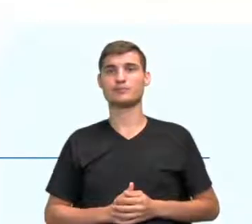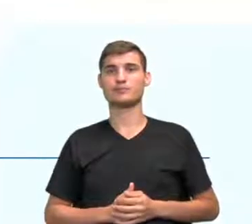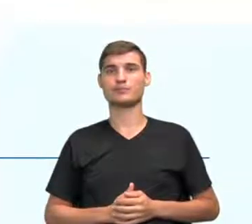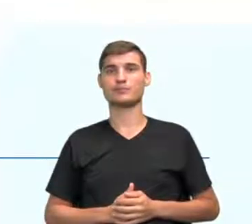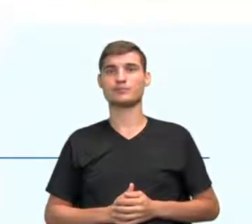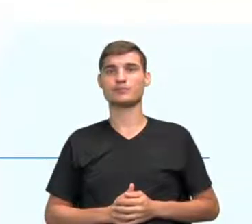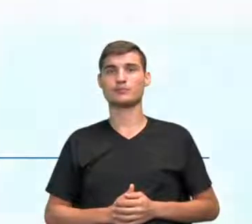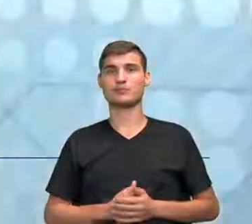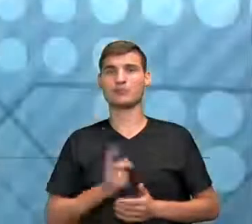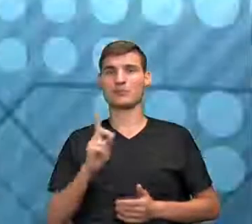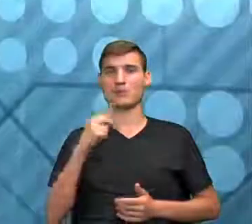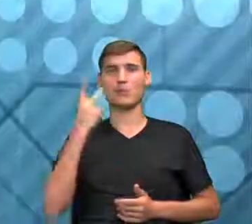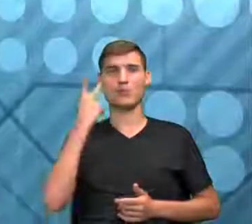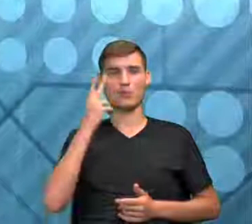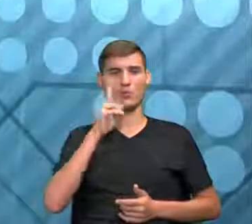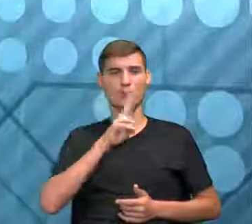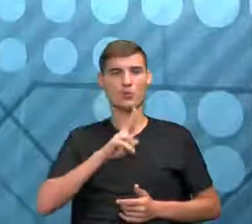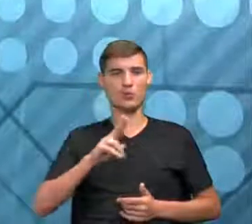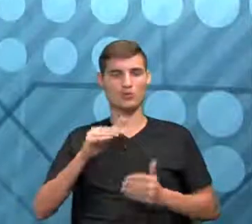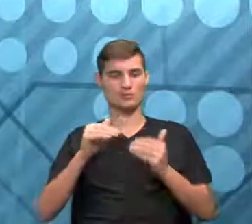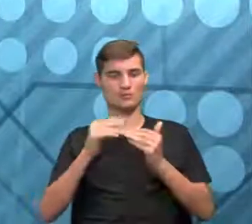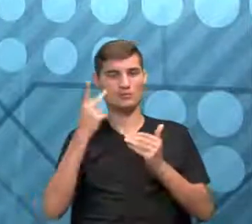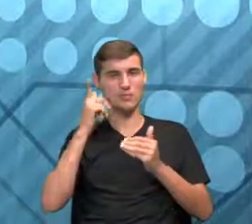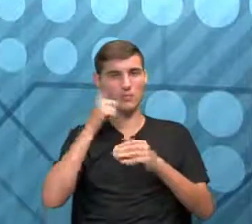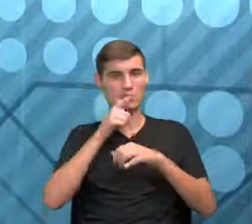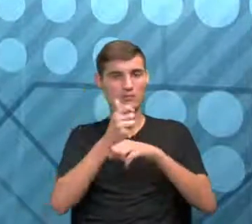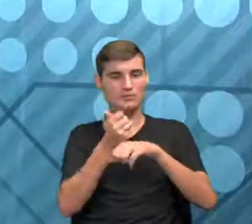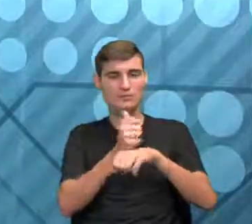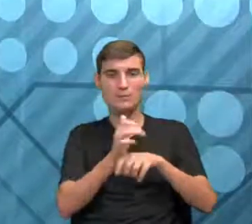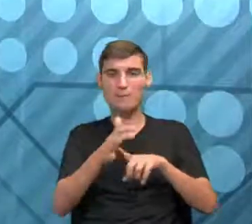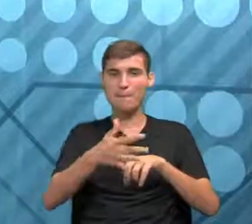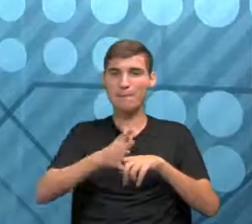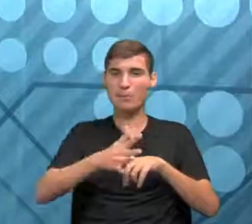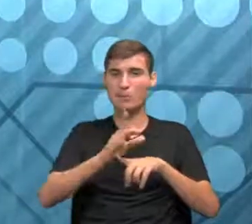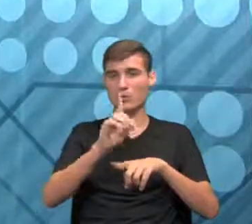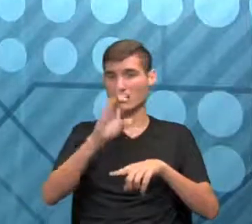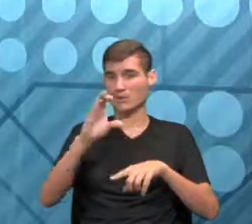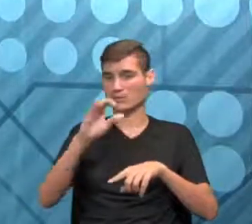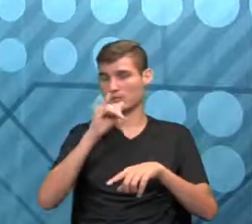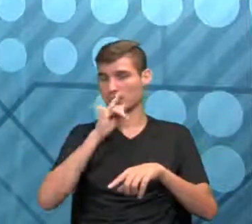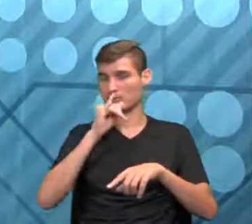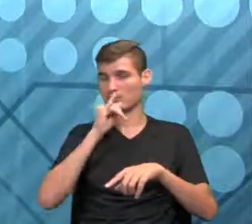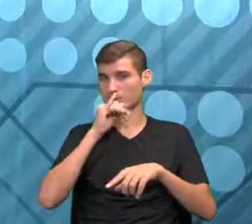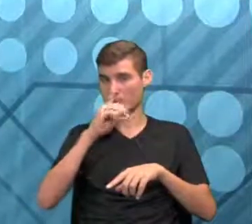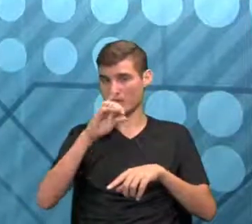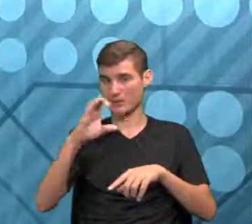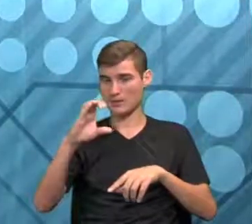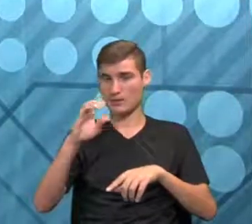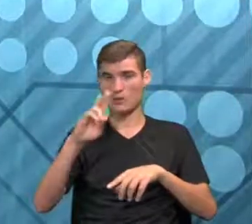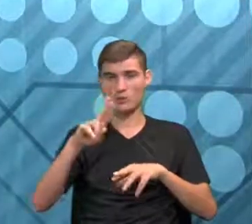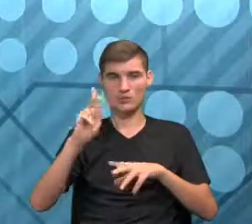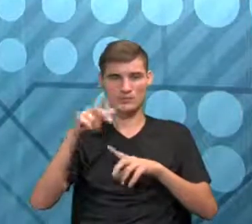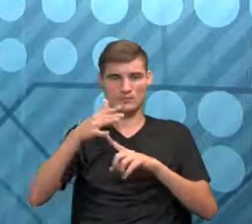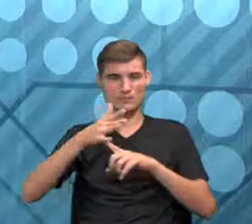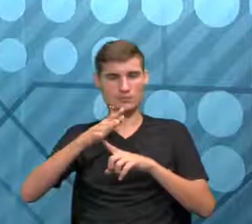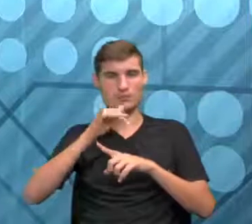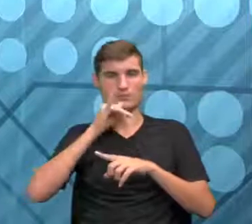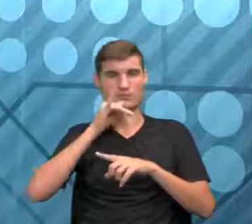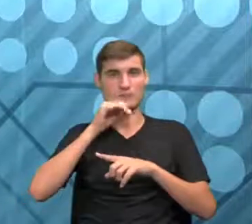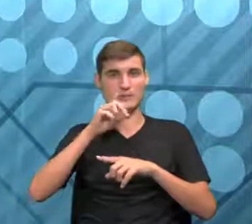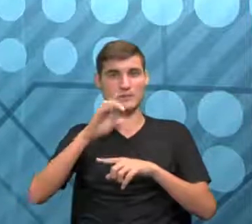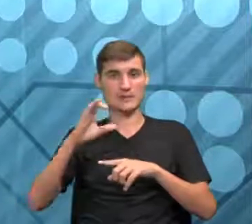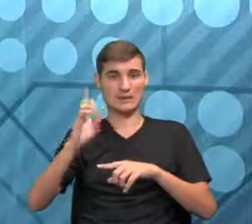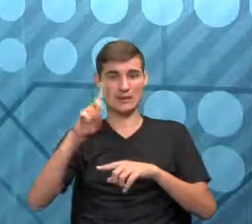É bastante comum a gente utilizar a modulação PWM para controlar motor DC principalmente. Motor DC, digamos que eu tenho um motor